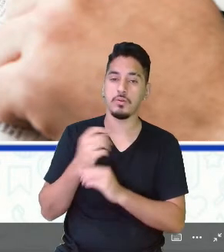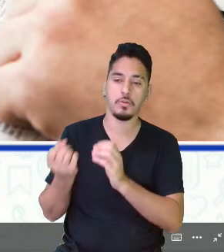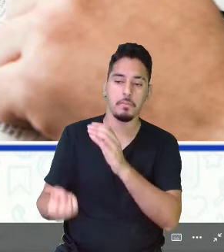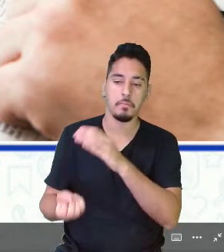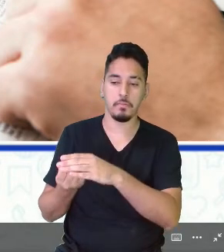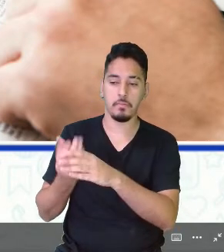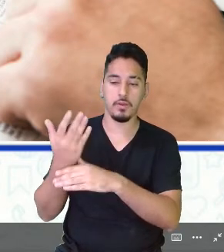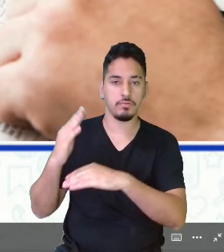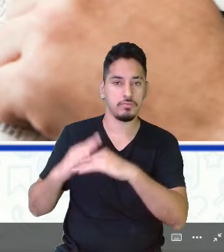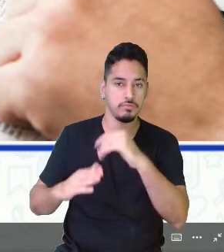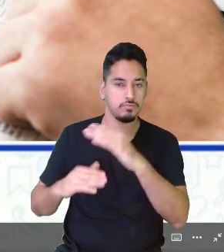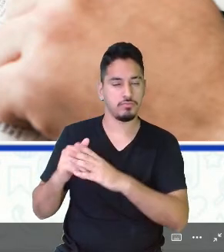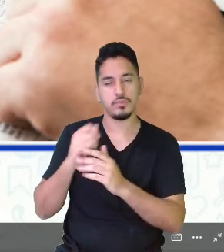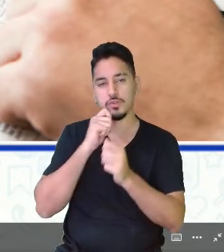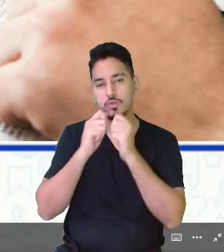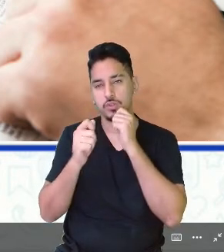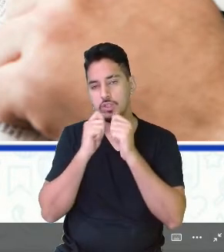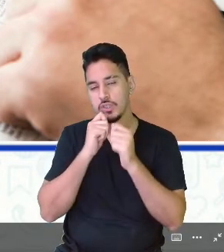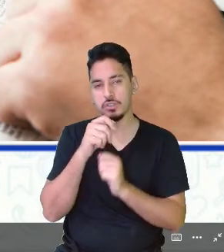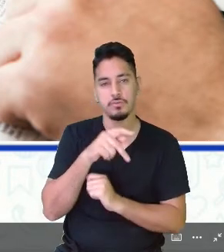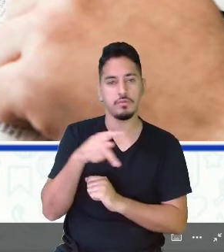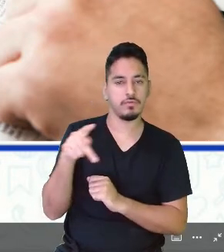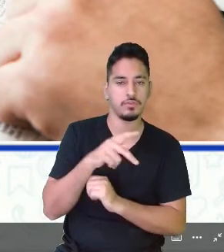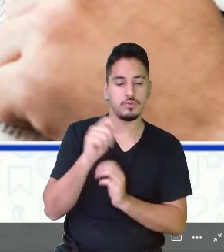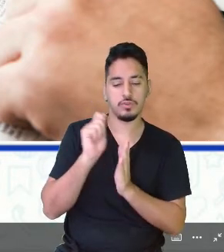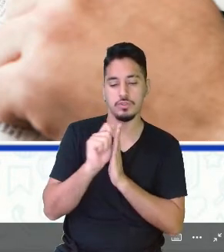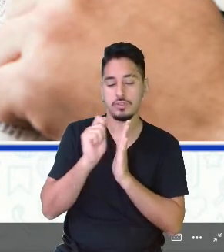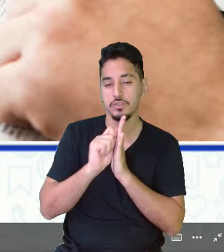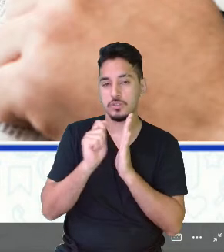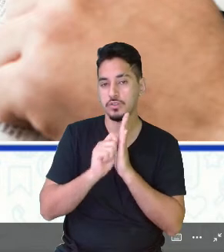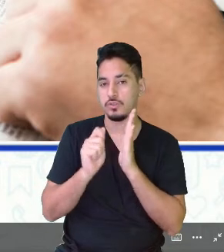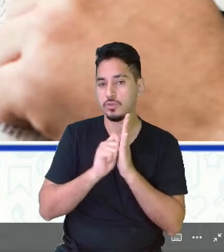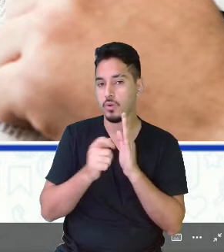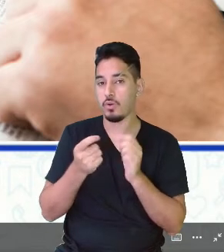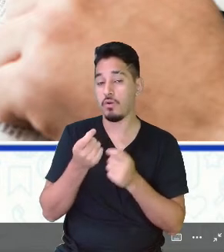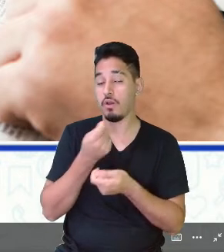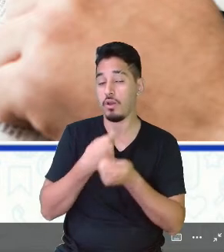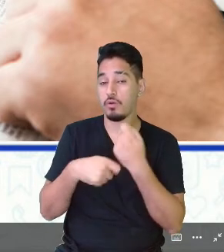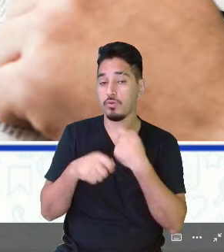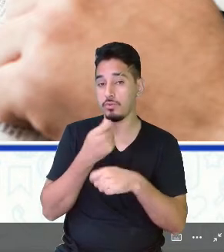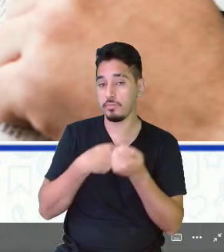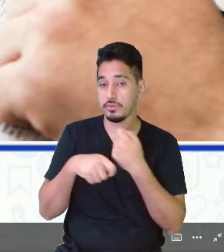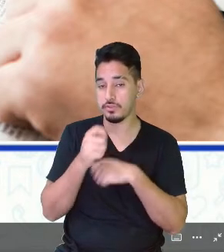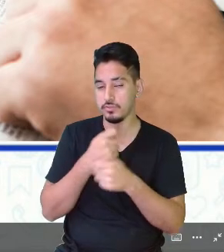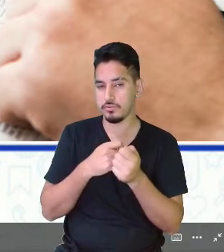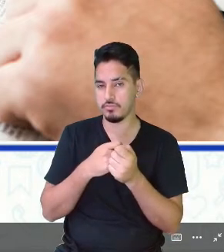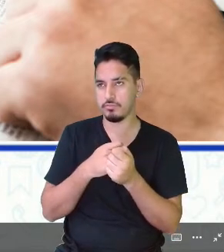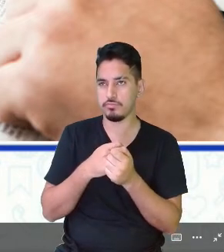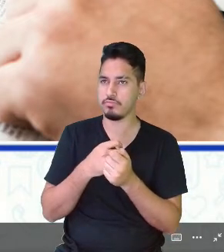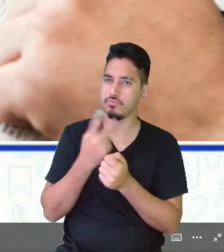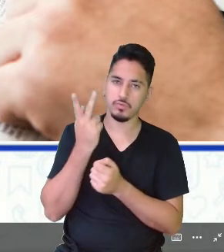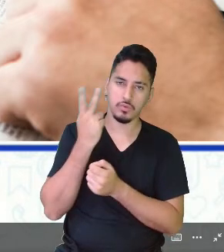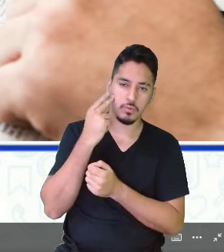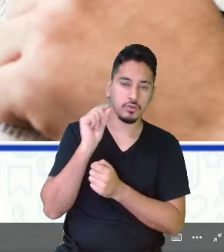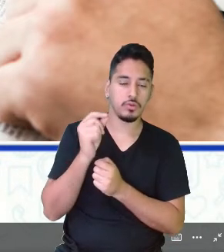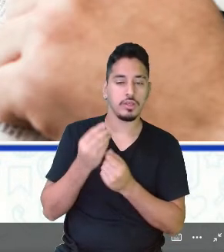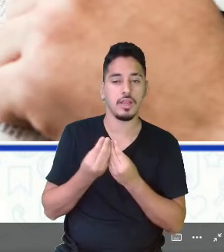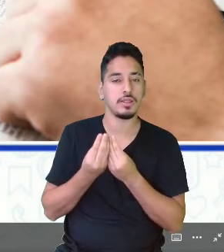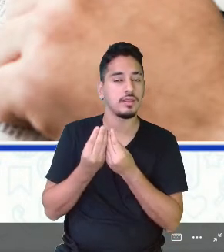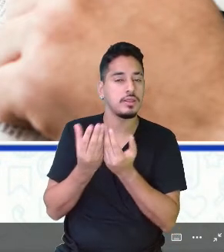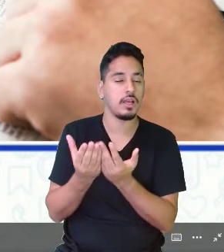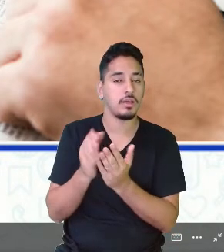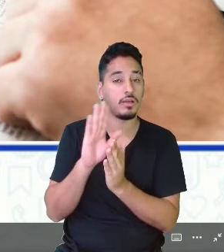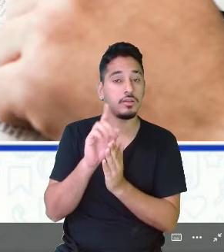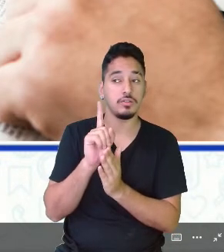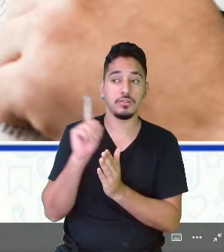especialista, jornalista, professor, escritor, economista, geralmente colaborador regular do veículo. Isso aqui